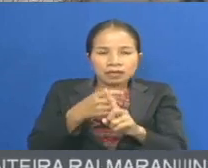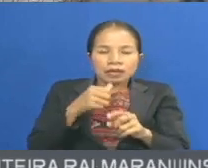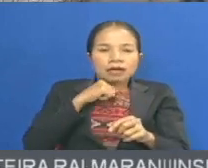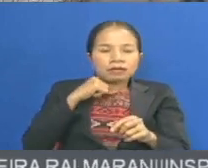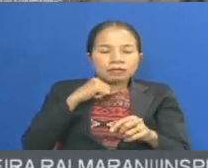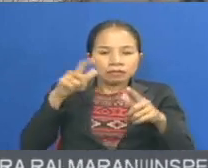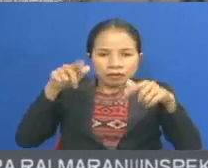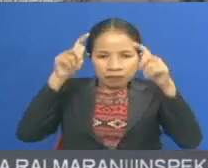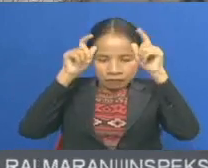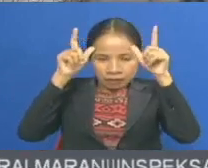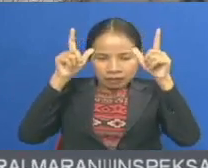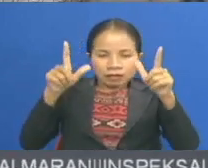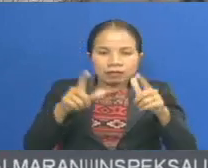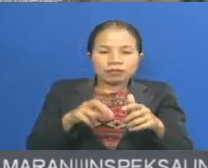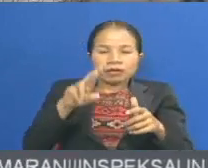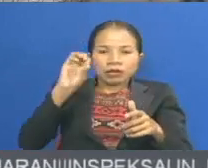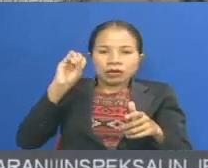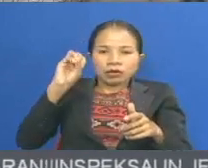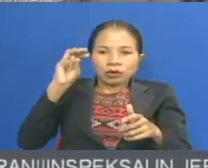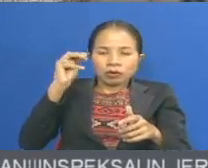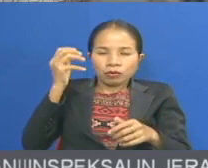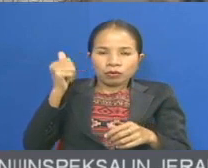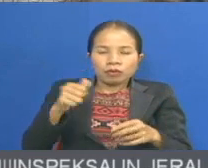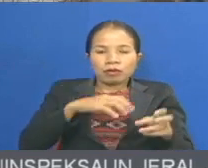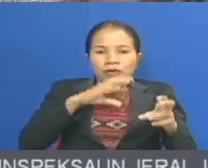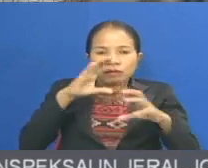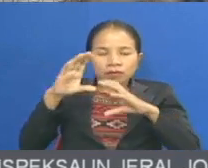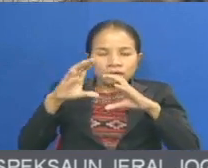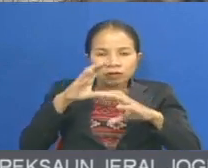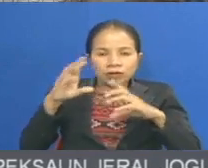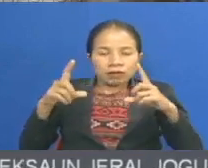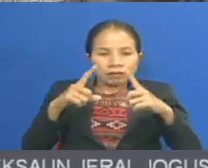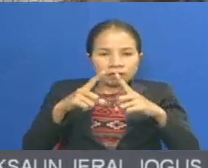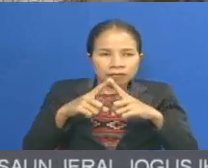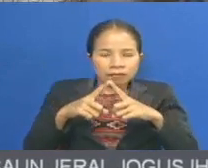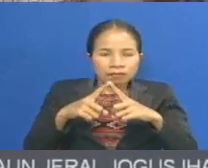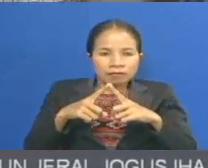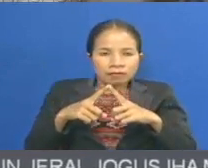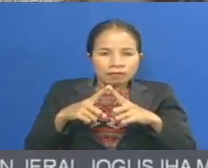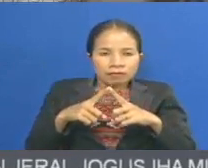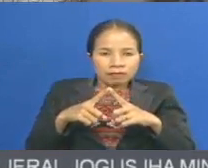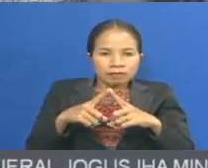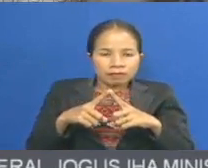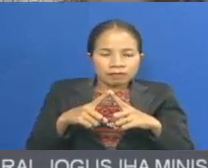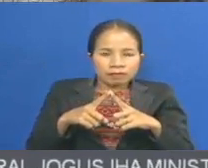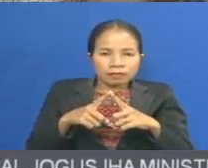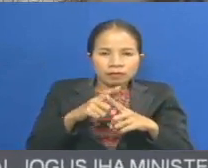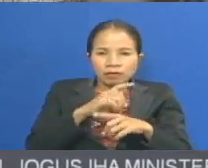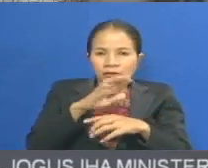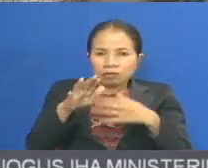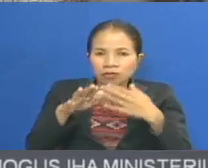X de Roma, comunica para a Iglesia, para a Iglesia,